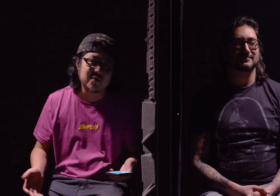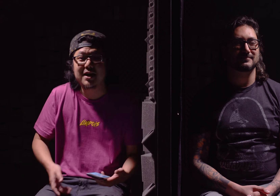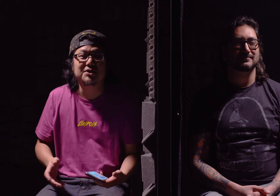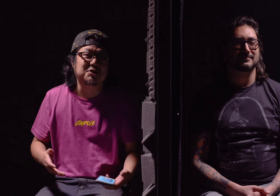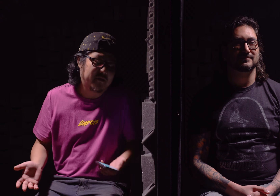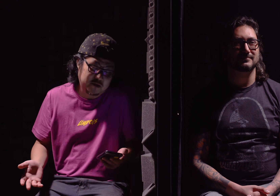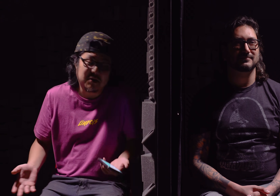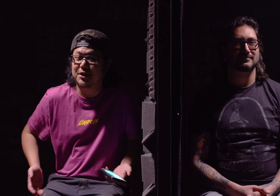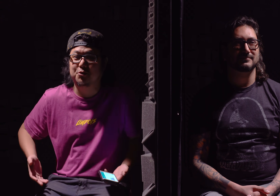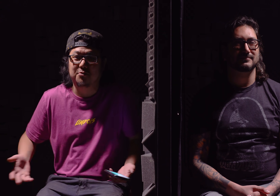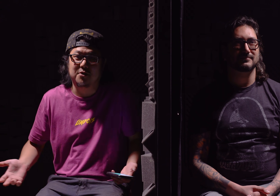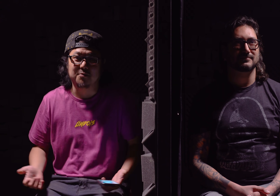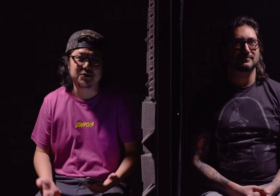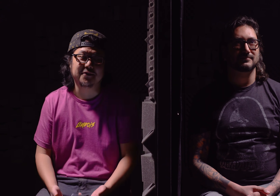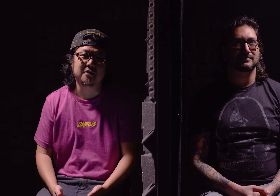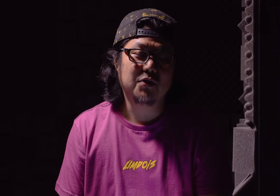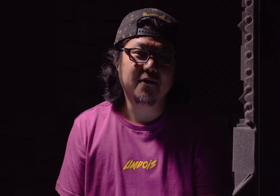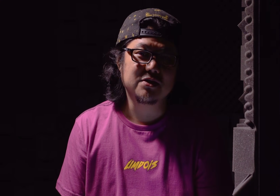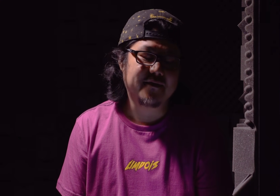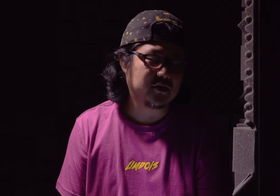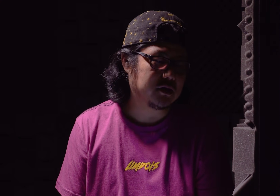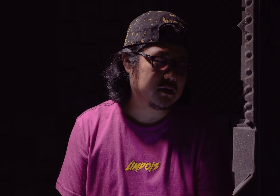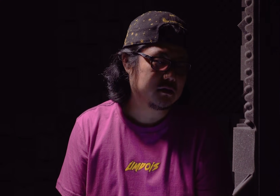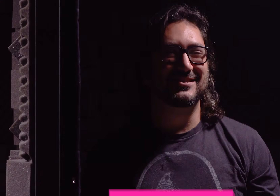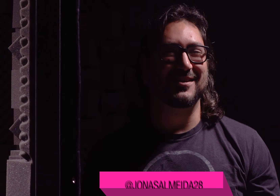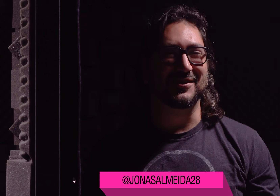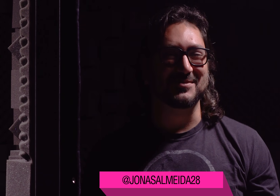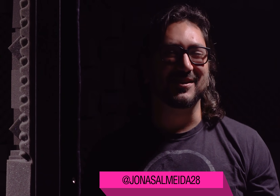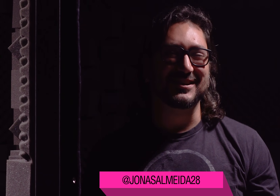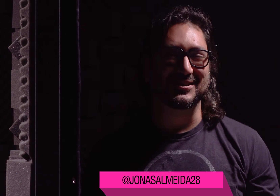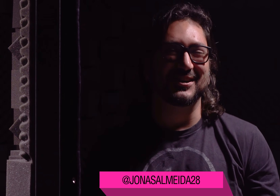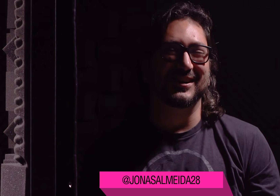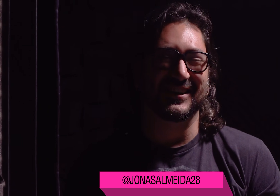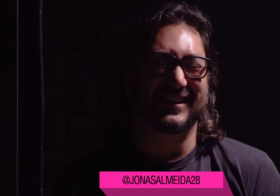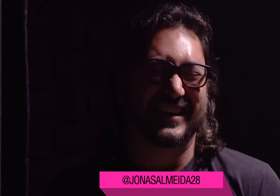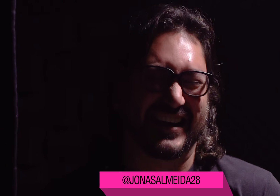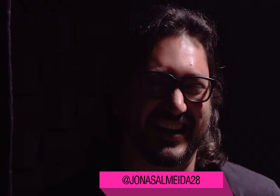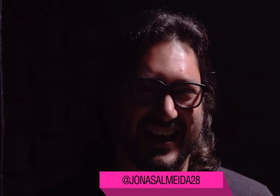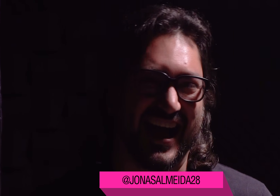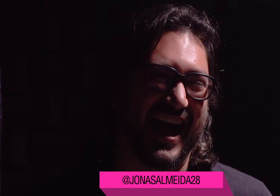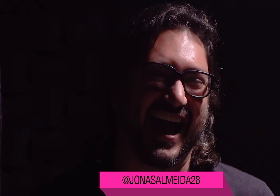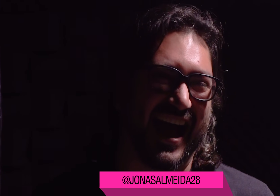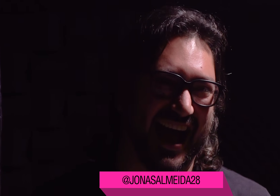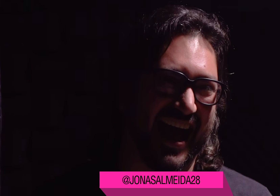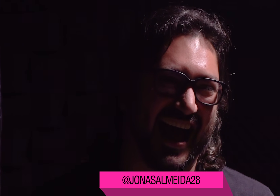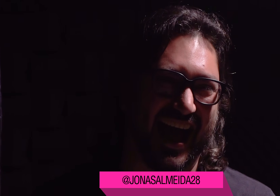alguma fácil. Vai que ele já tinha uma foto com cara de choro por algum motivo. E o que que você fez, Jonas? Eu tirei a foto com o meu cachorro.